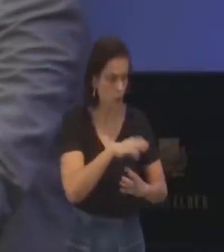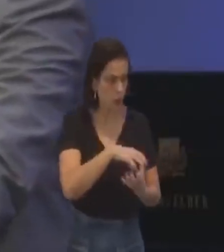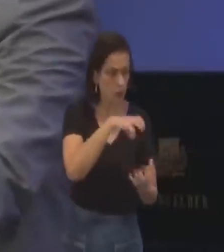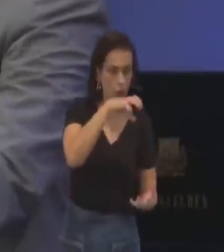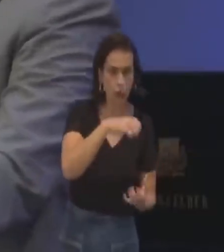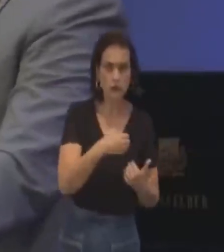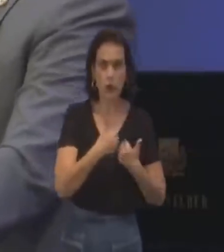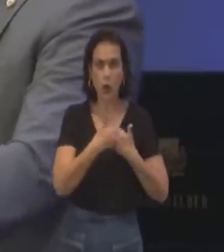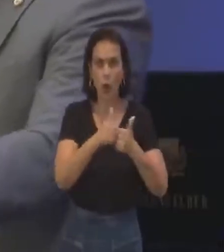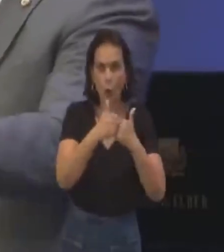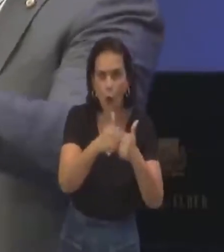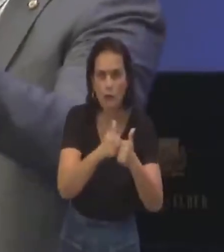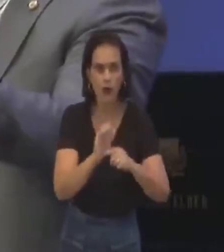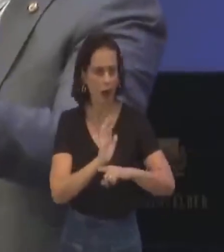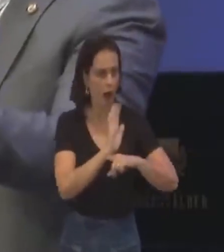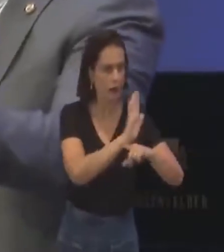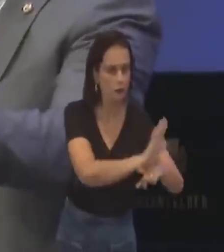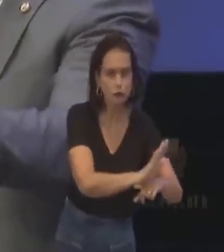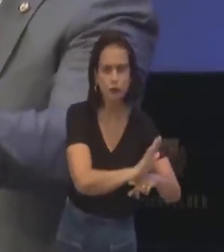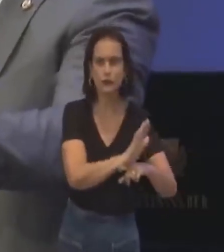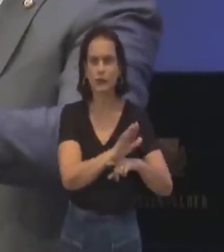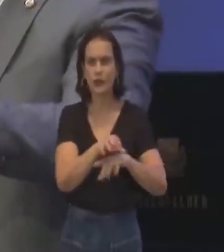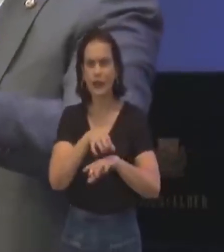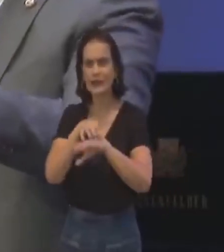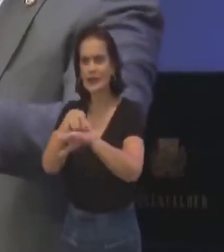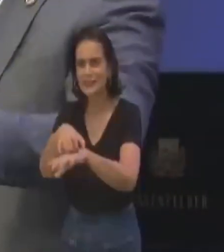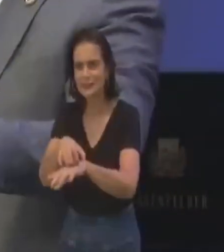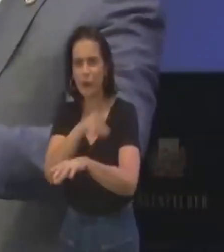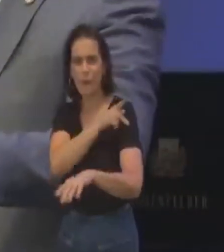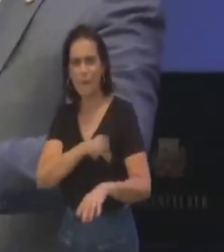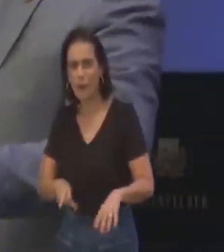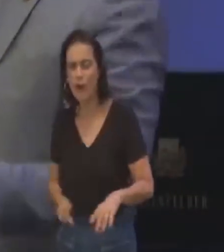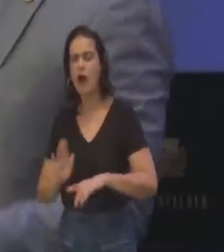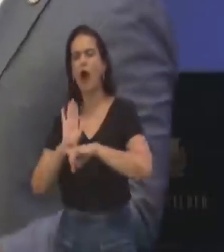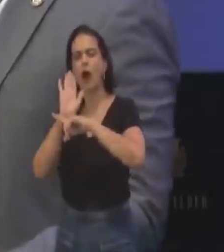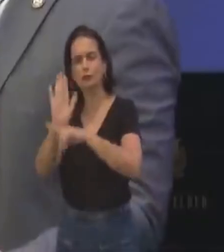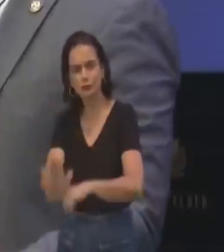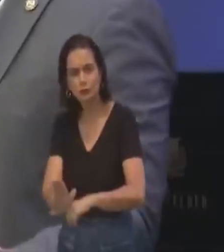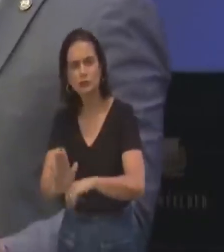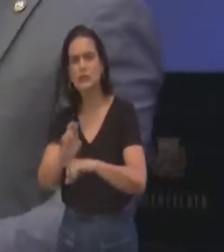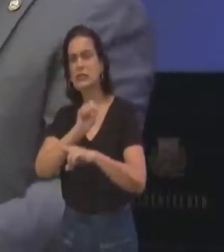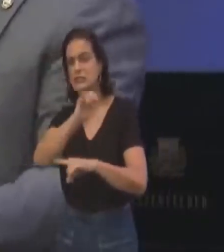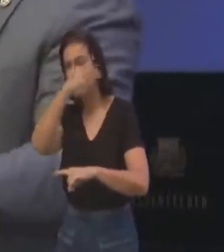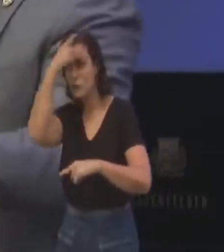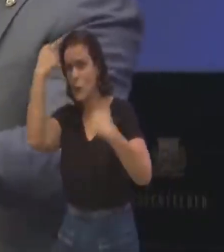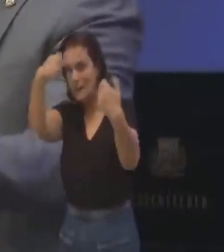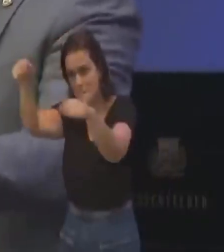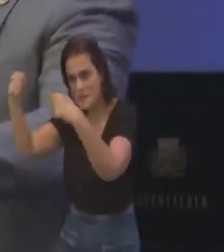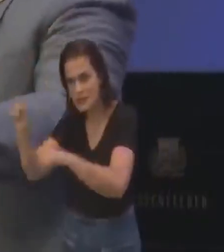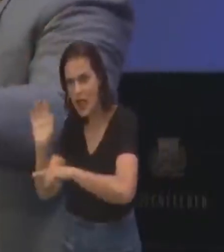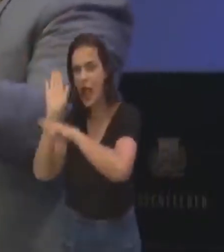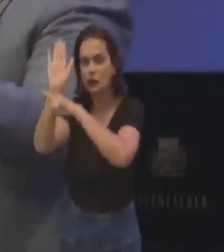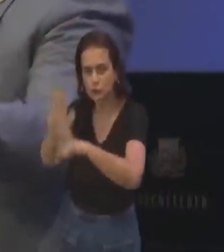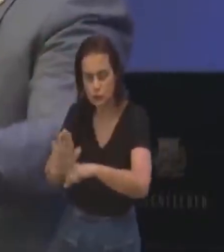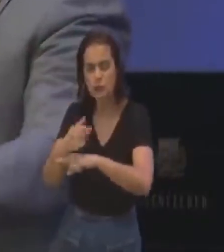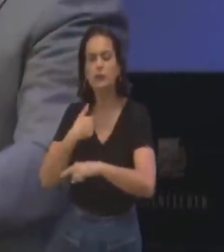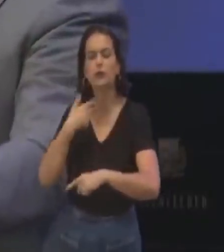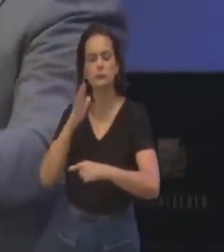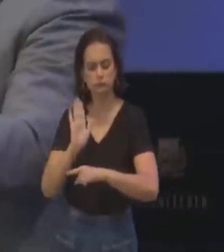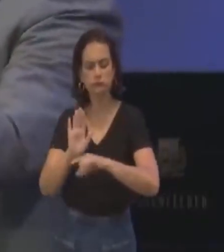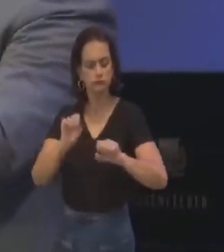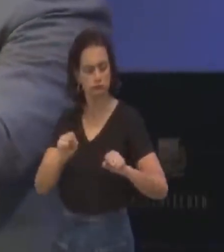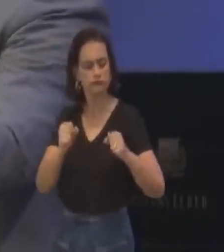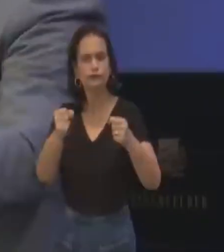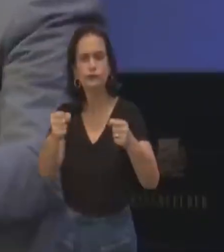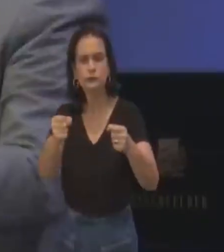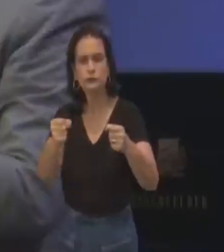ônibus, num coletivo, ou em transporte público para uma pessoa que necessita de cuidados especiais, uma grávida, um idoso, ou